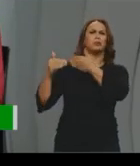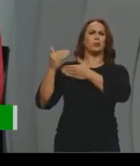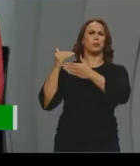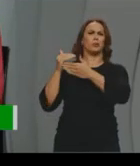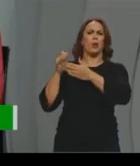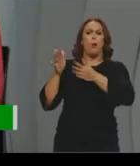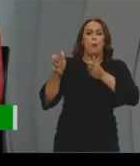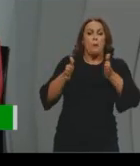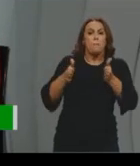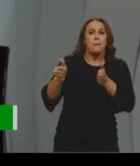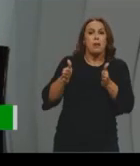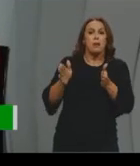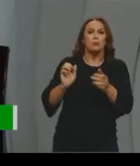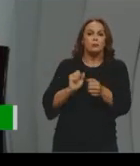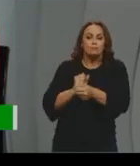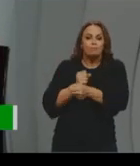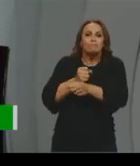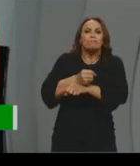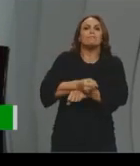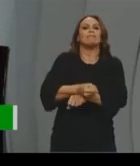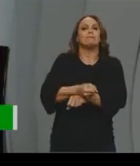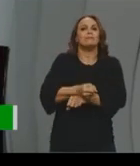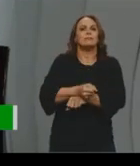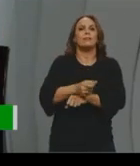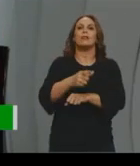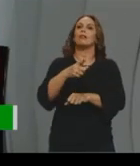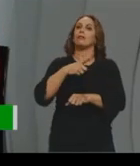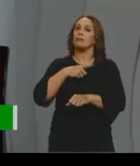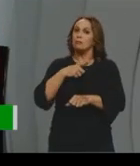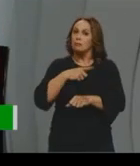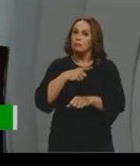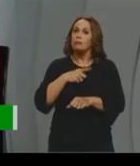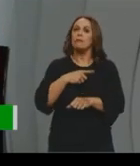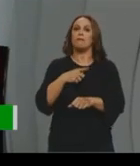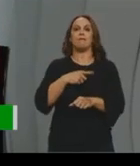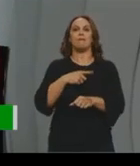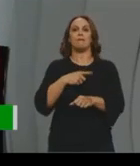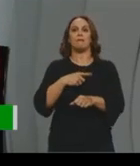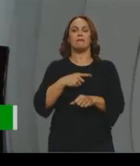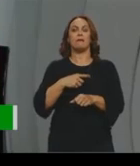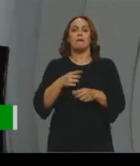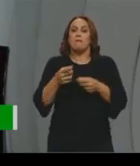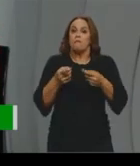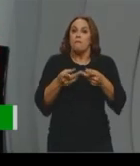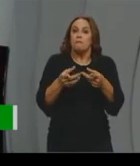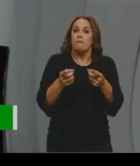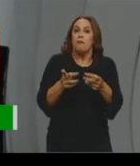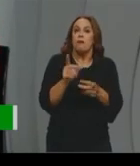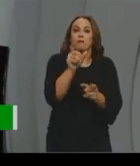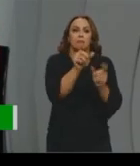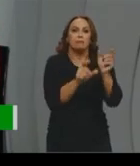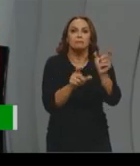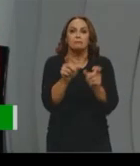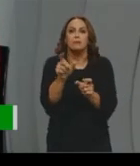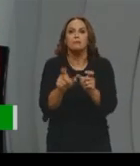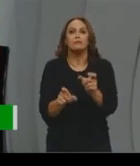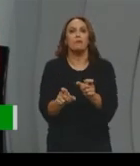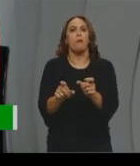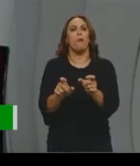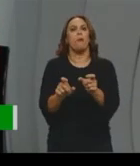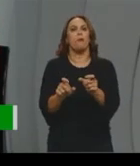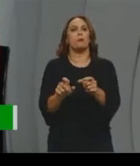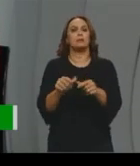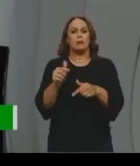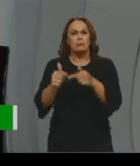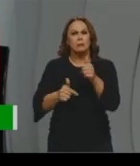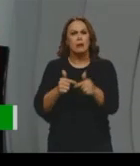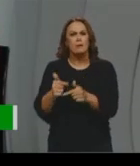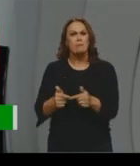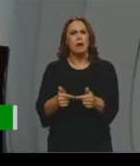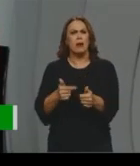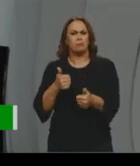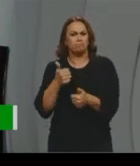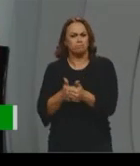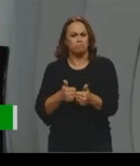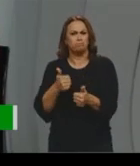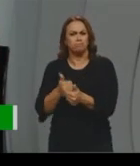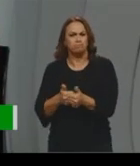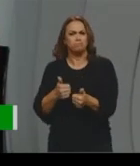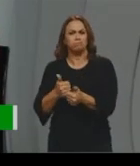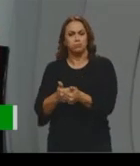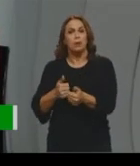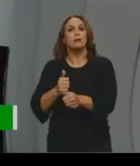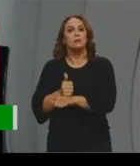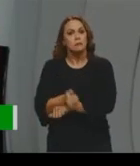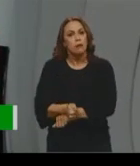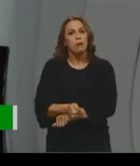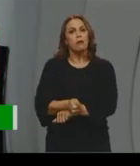escravização, né, que a gente teve aí o tráfico de pessoas e o uso de trabalho forçado durante muitos anos, e a gente tem aí, com